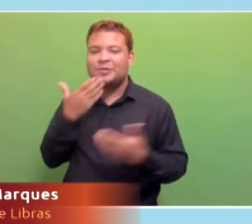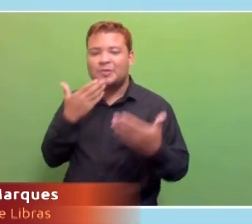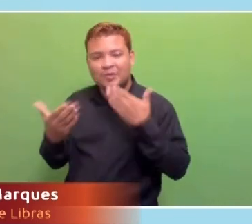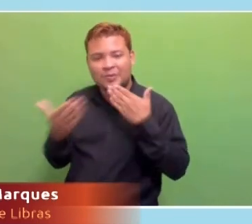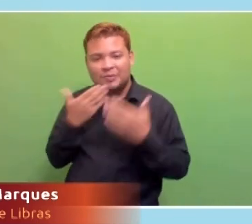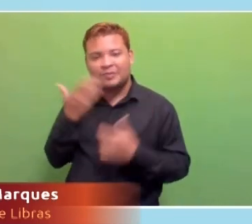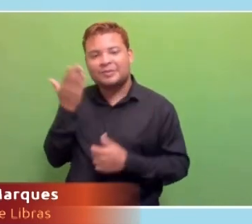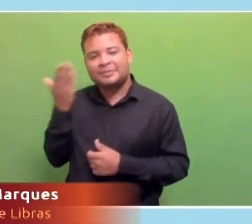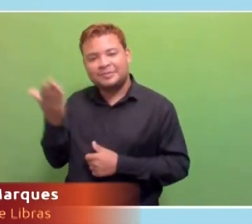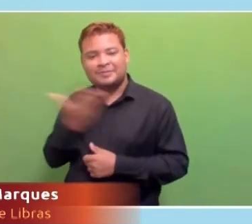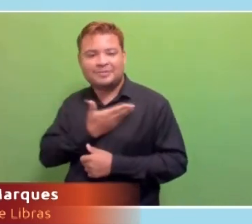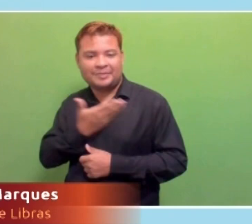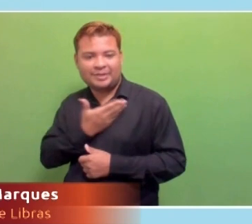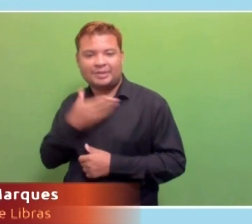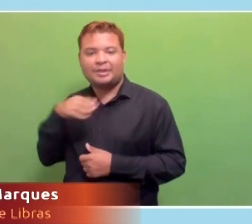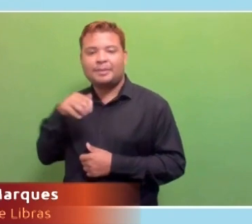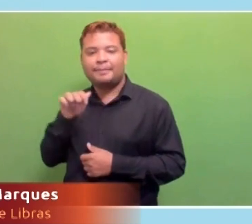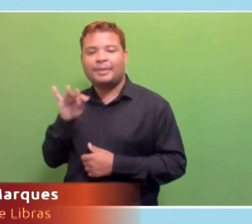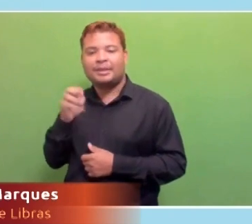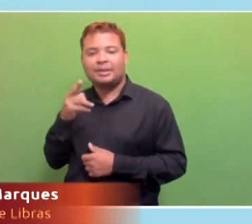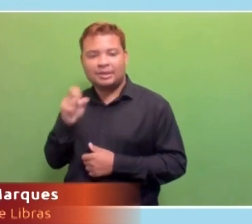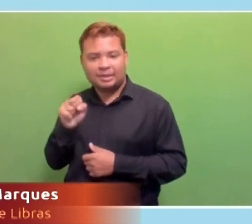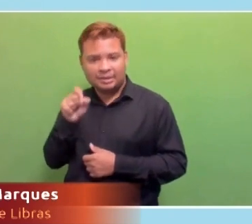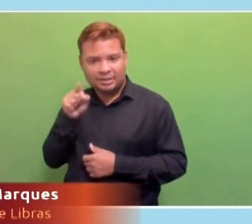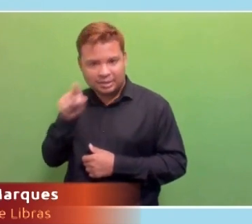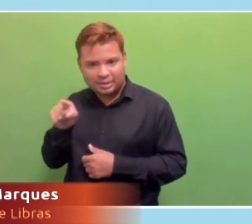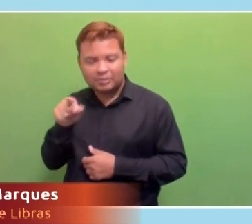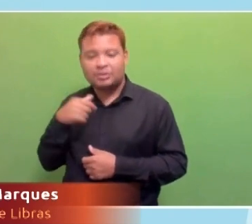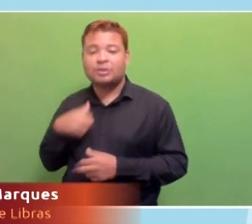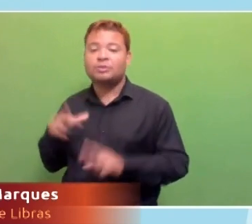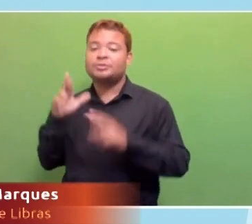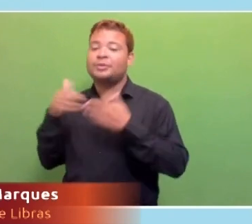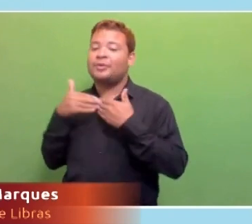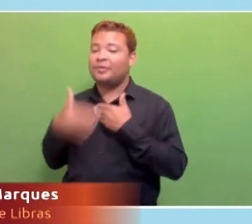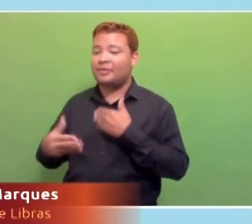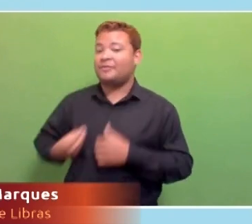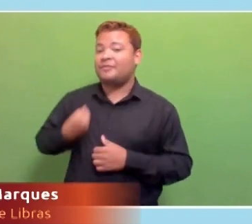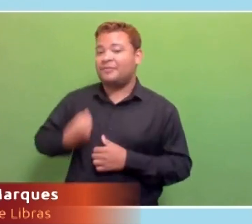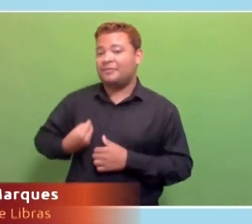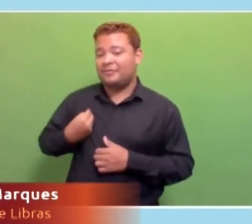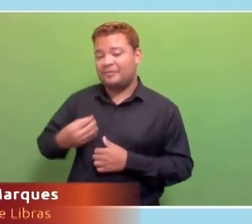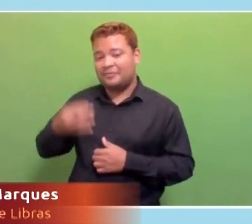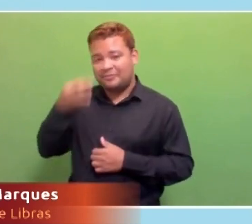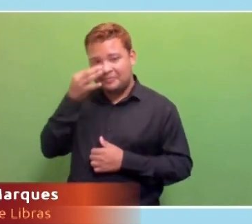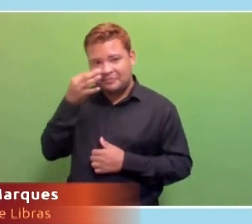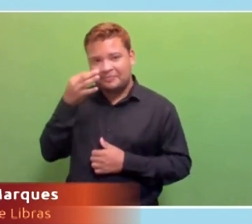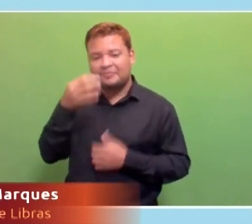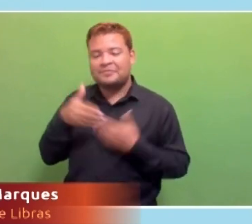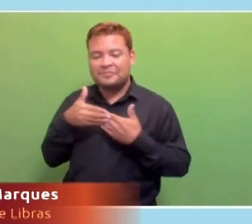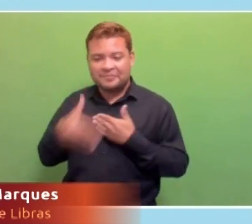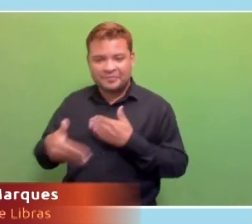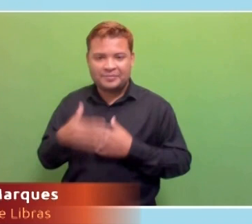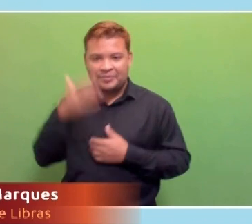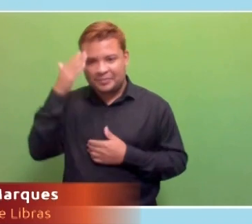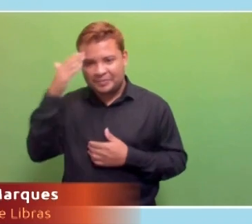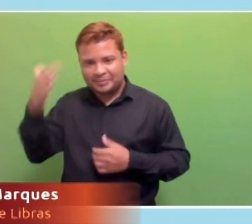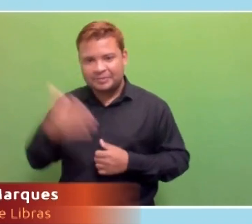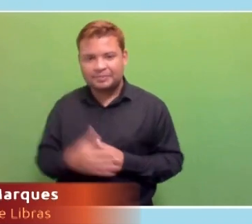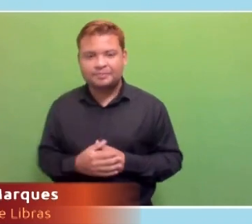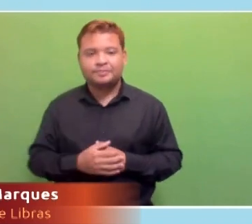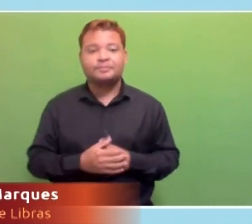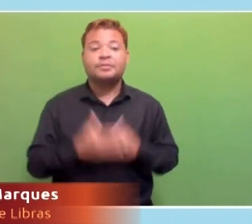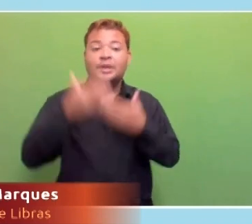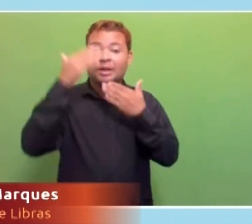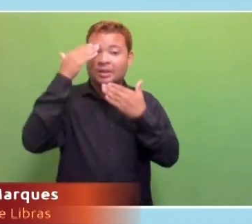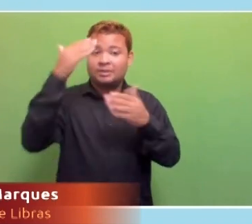colega, com o professor Matheus, e espero poder estar ao vivo com vocês em breve também. Obrigado novamente. Obrigada. Agradeço o Diogo